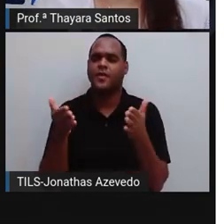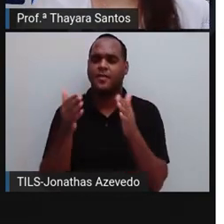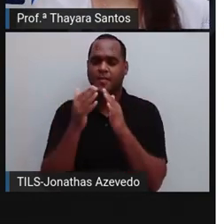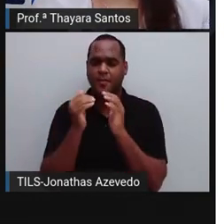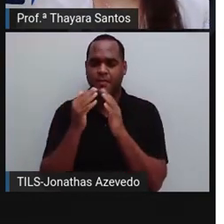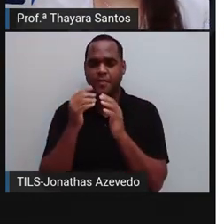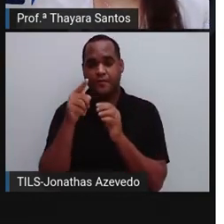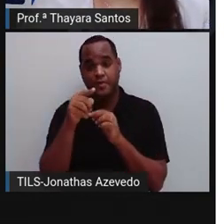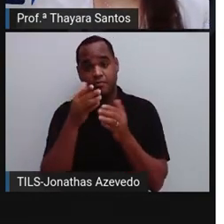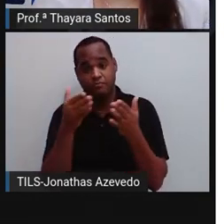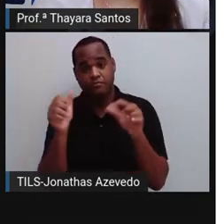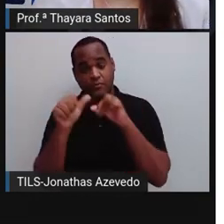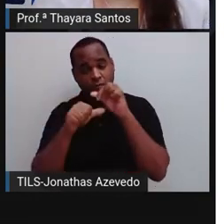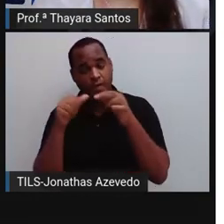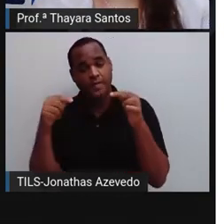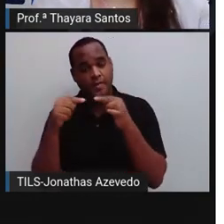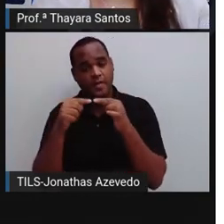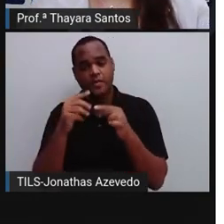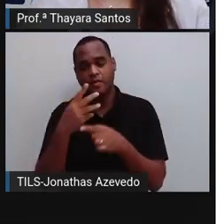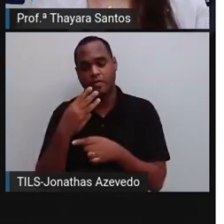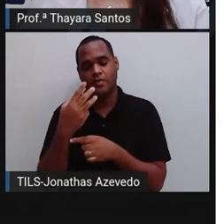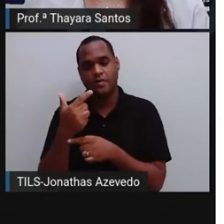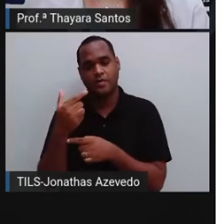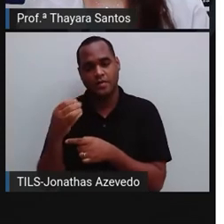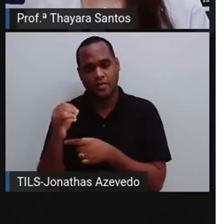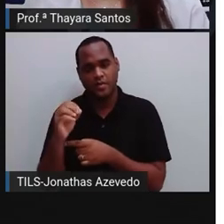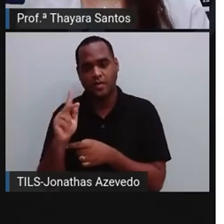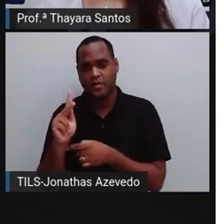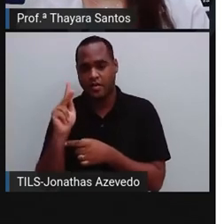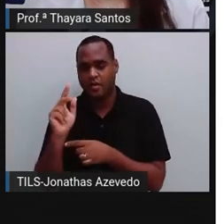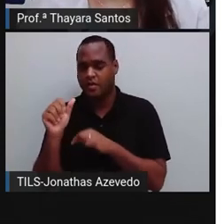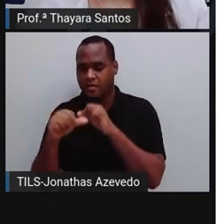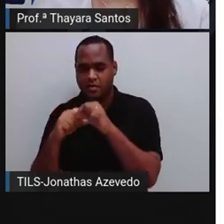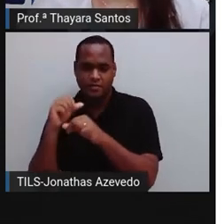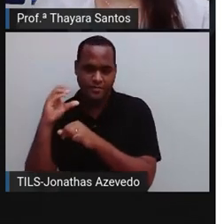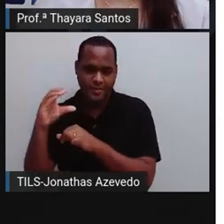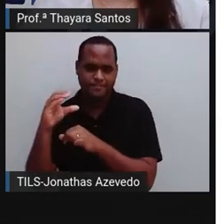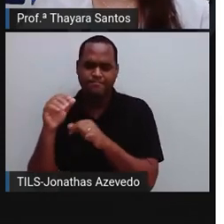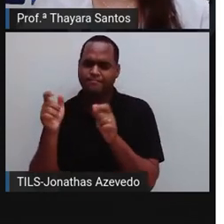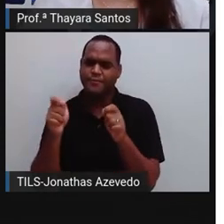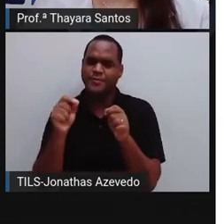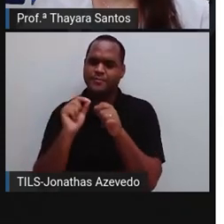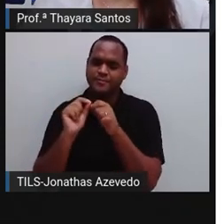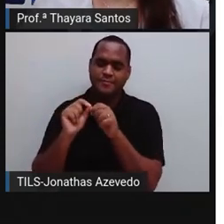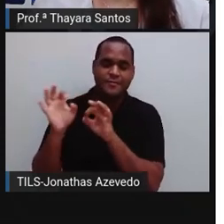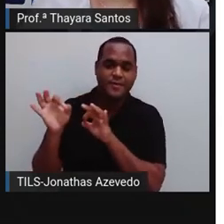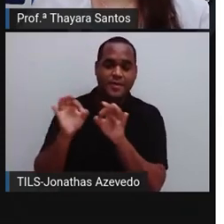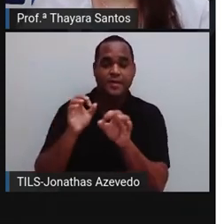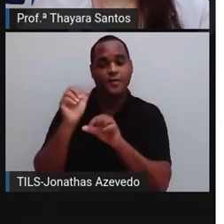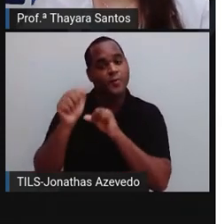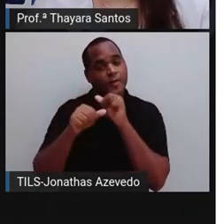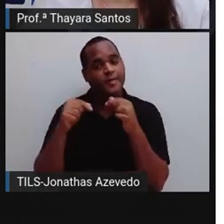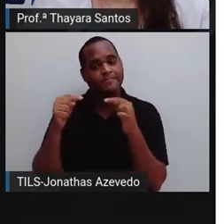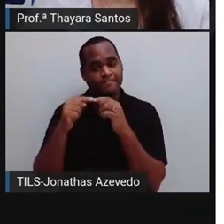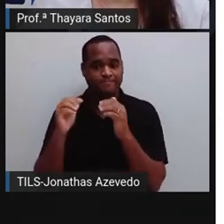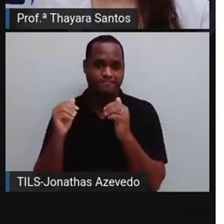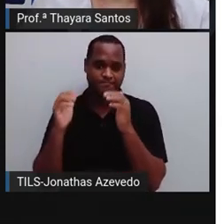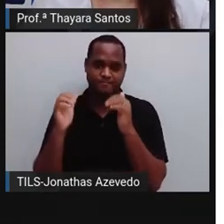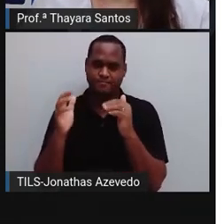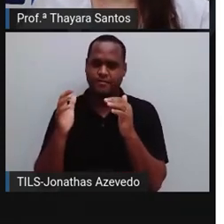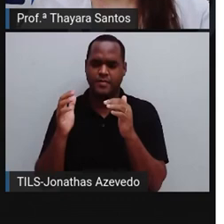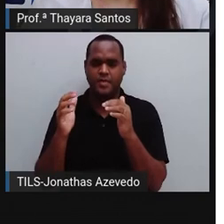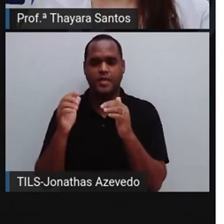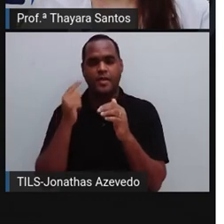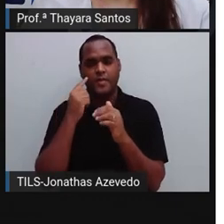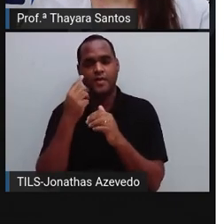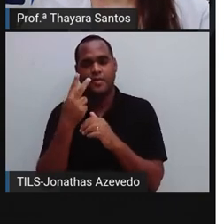Aqui eu pedi para vocês transformarem 230 Kelvin em graus Celsius. Como é que a gente faz? O contrário daquele de cima.